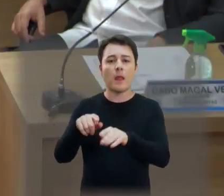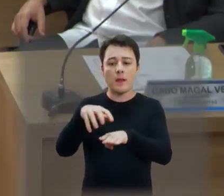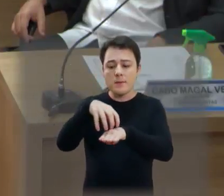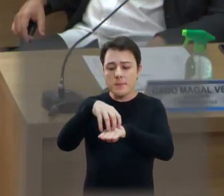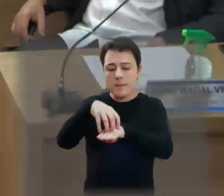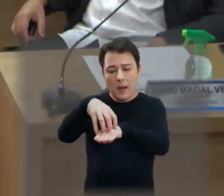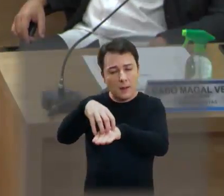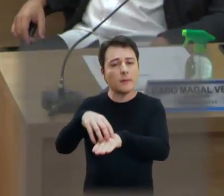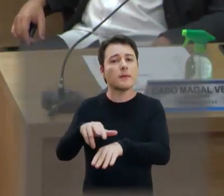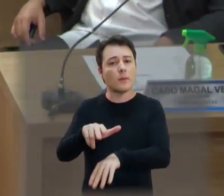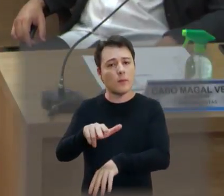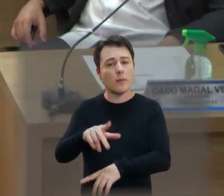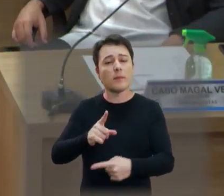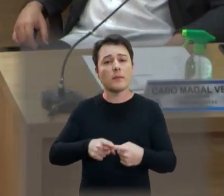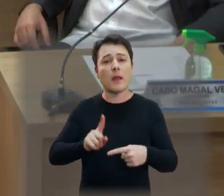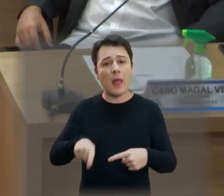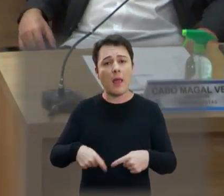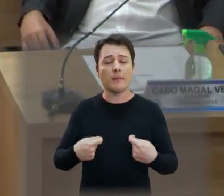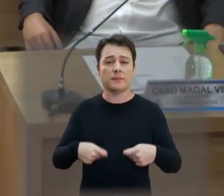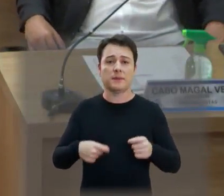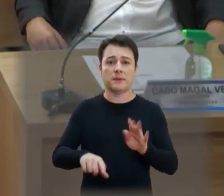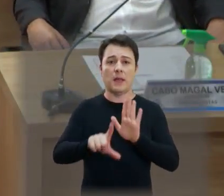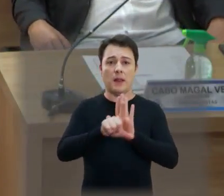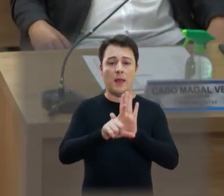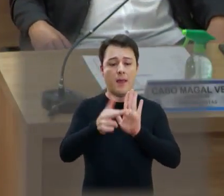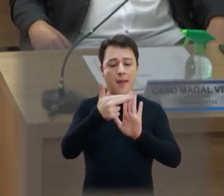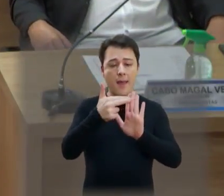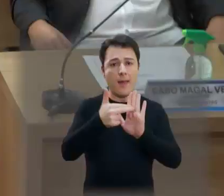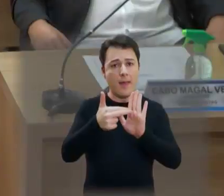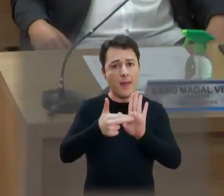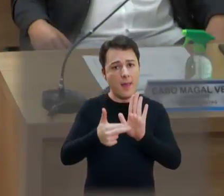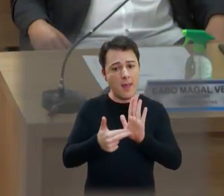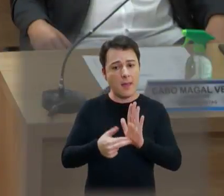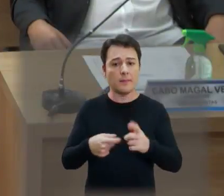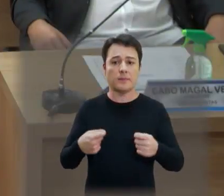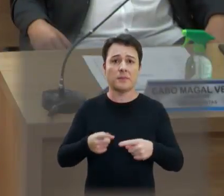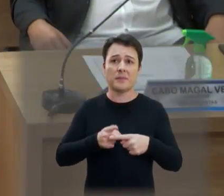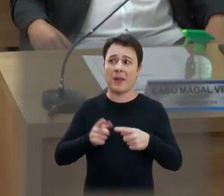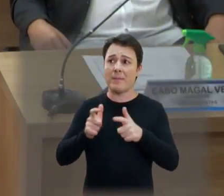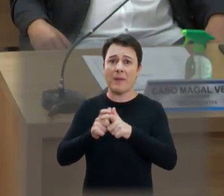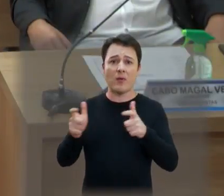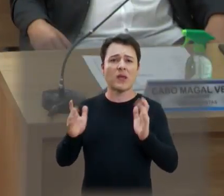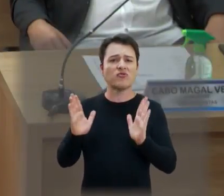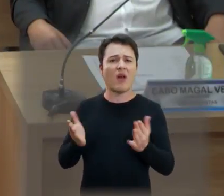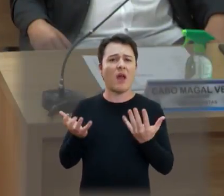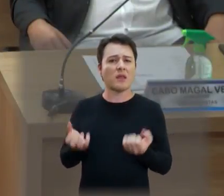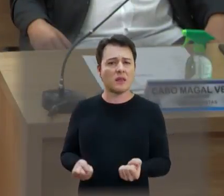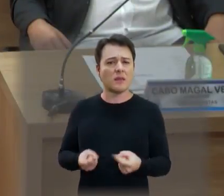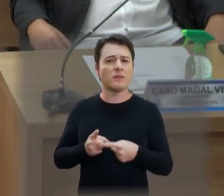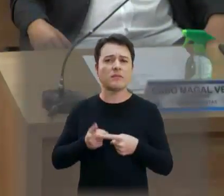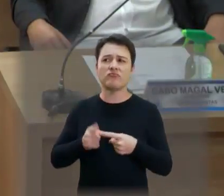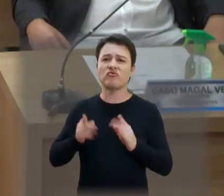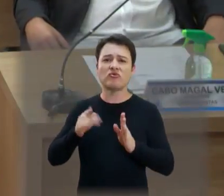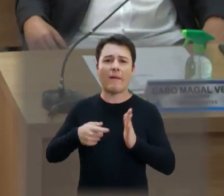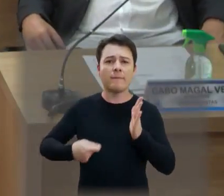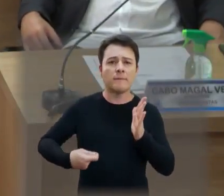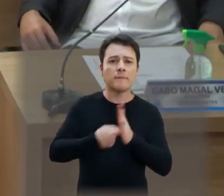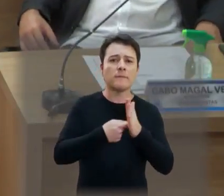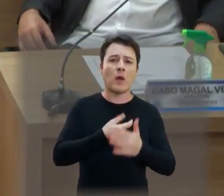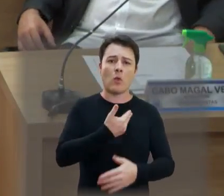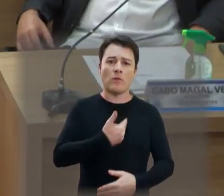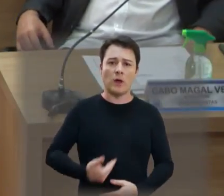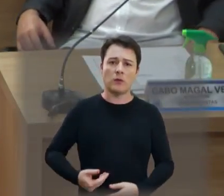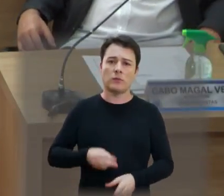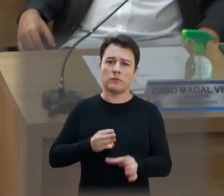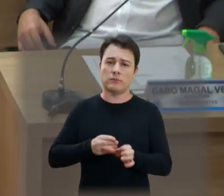anterior. Era uma regulamentação que a maioria, né, era favorável, vinha cobrando isso do governo municipal. Então,